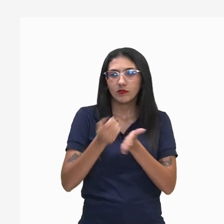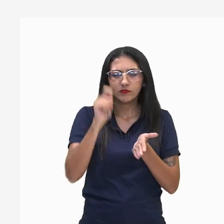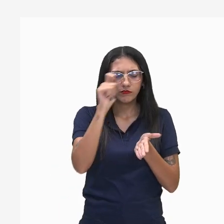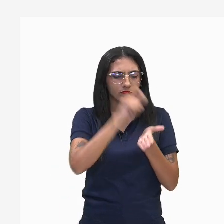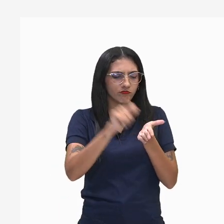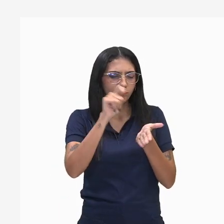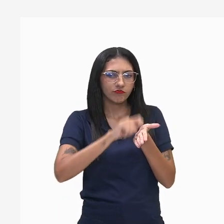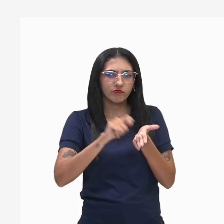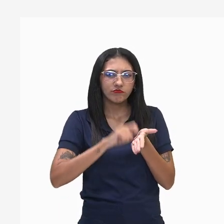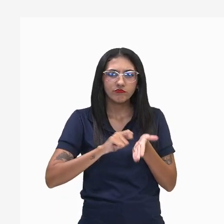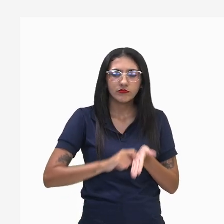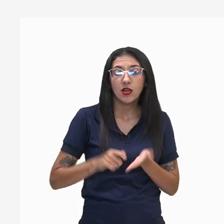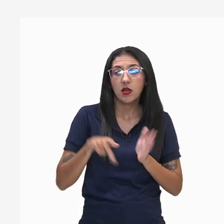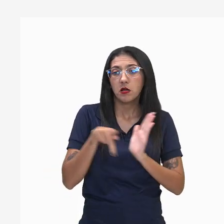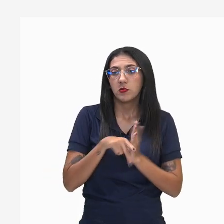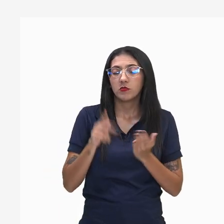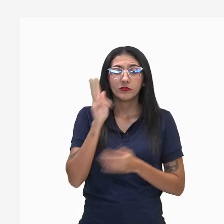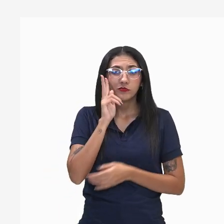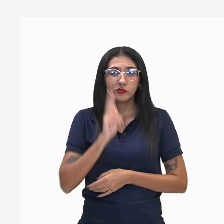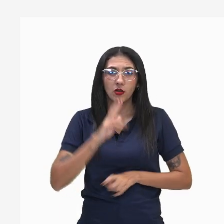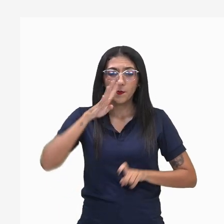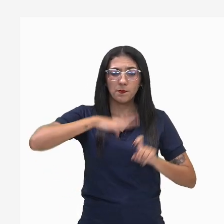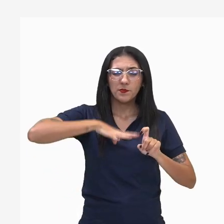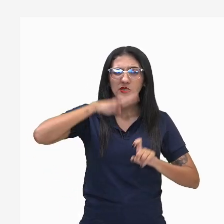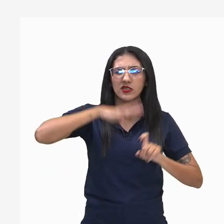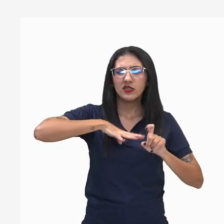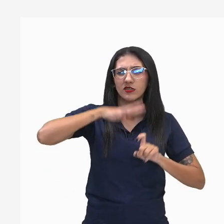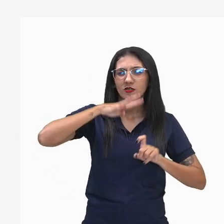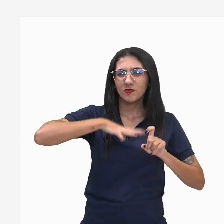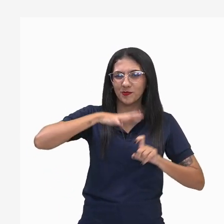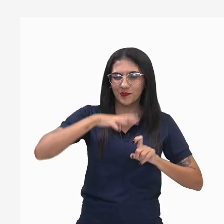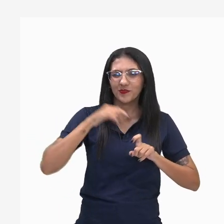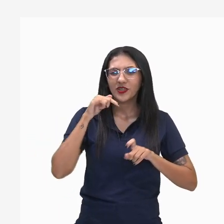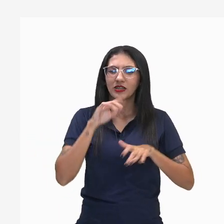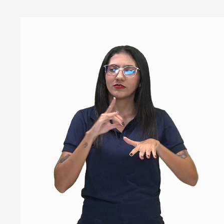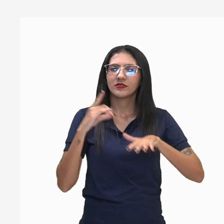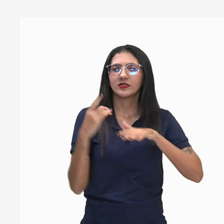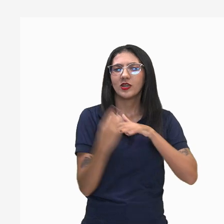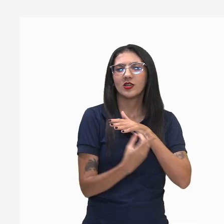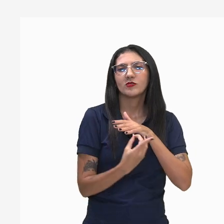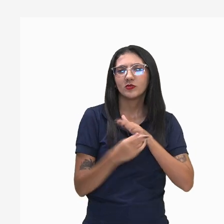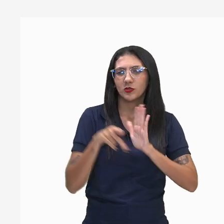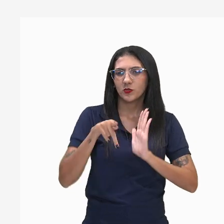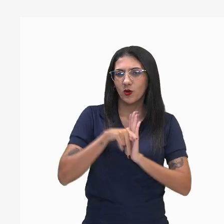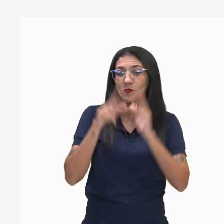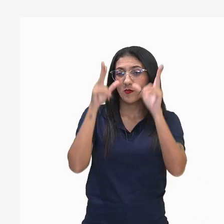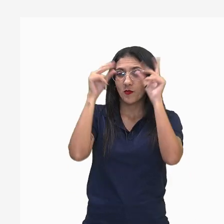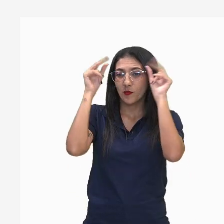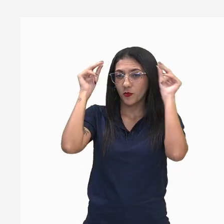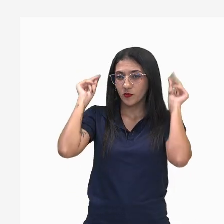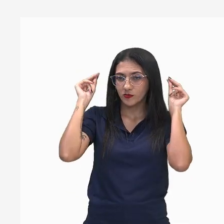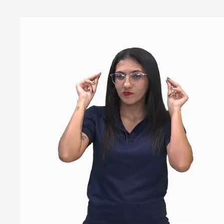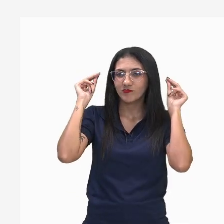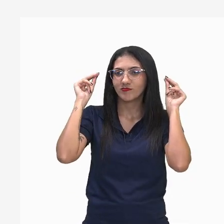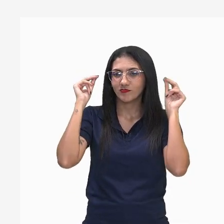escrever os mitos e as histórias dos deuses gregos, dos deuses olímpicos.